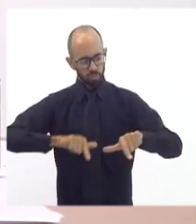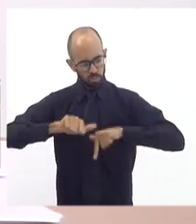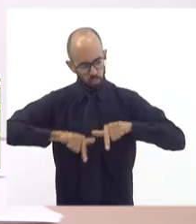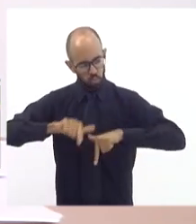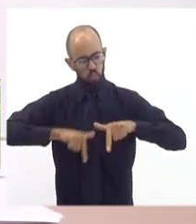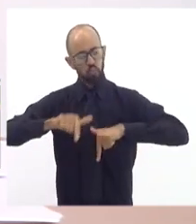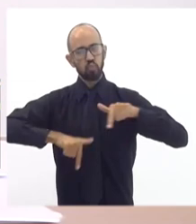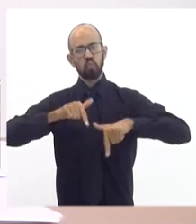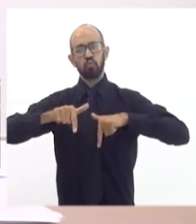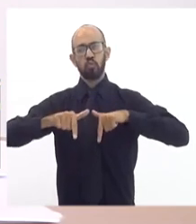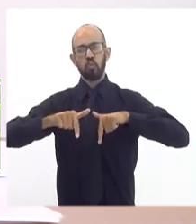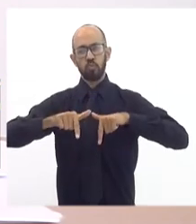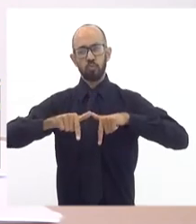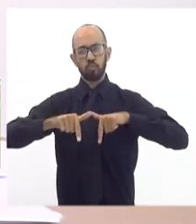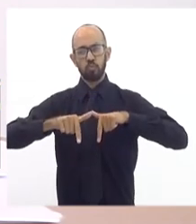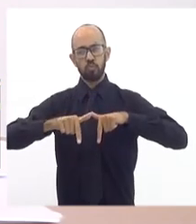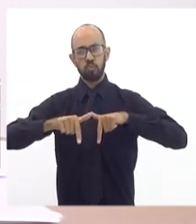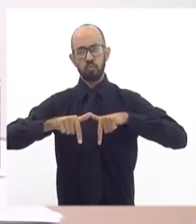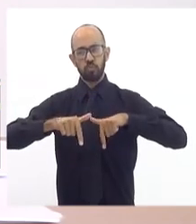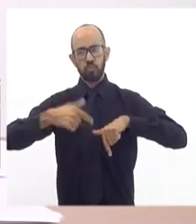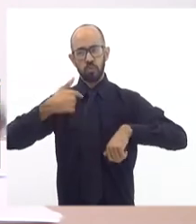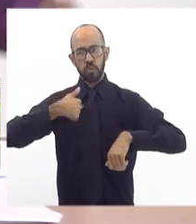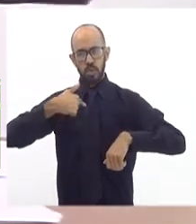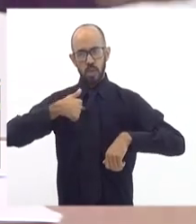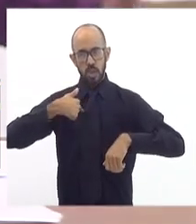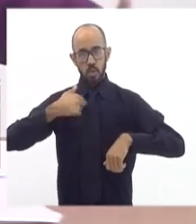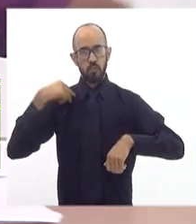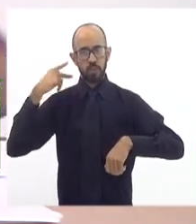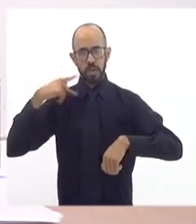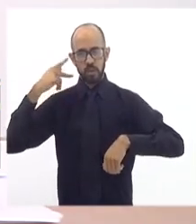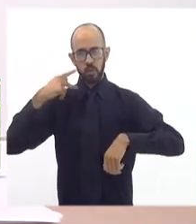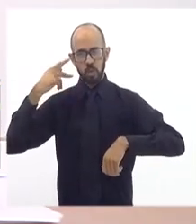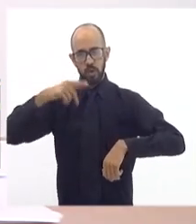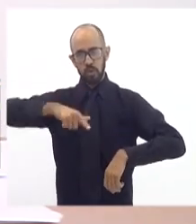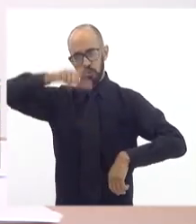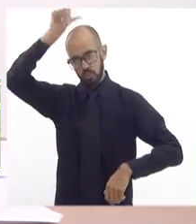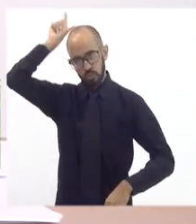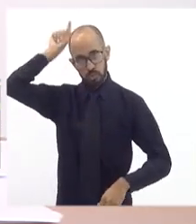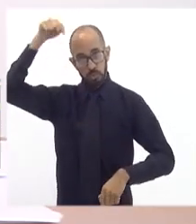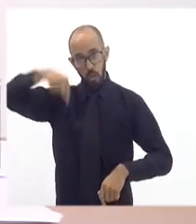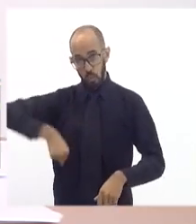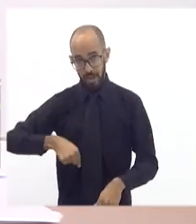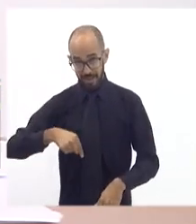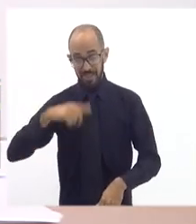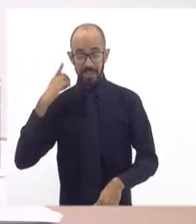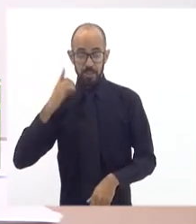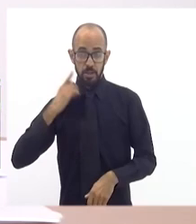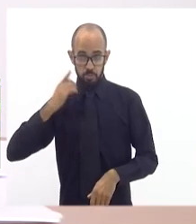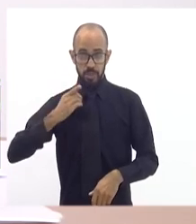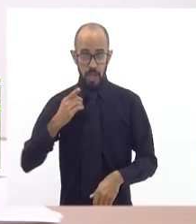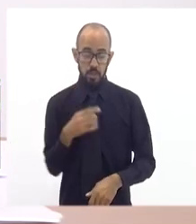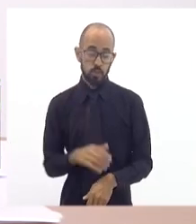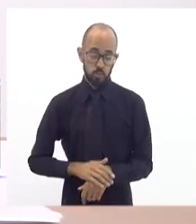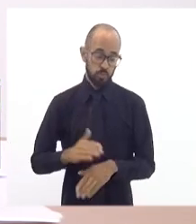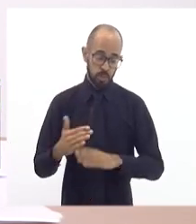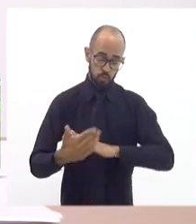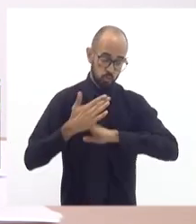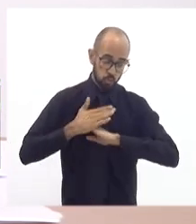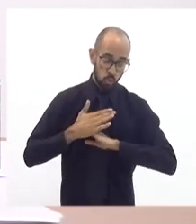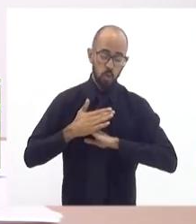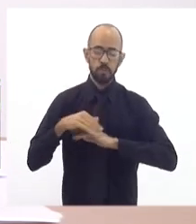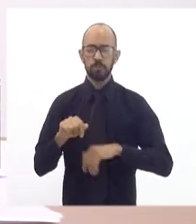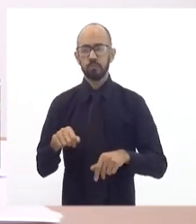atuou no tua muito me acorda eu vereadora deputada os Paulo já aqui no Parlamento nos ajudou também bastante